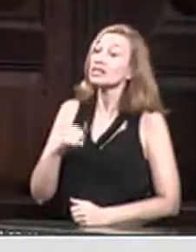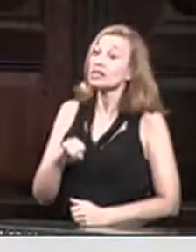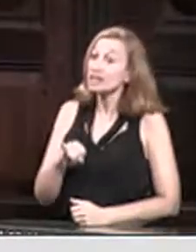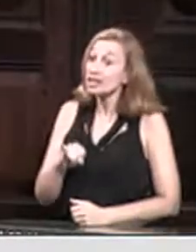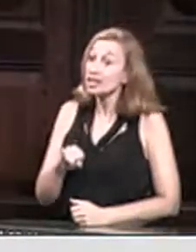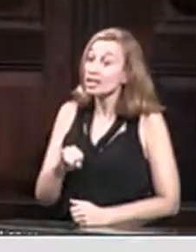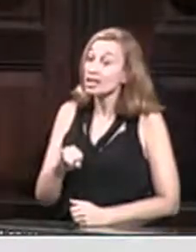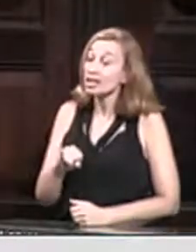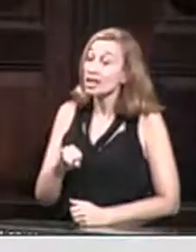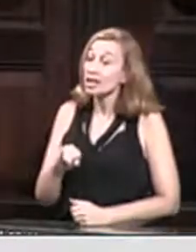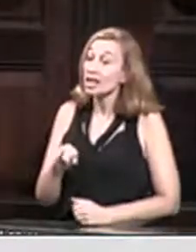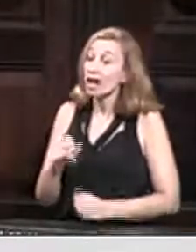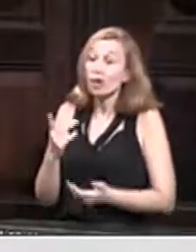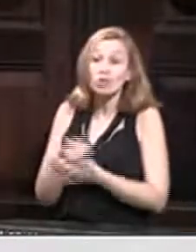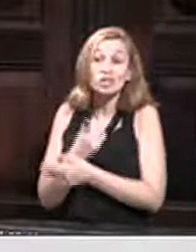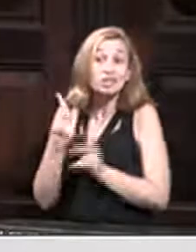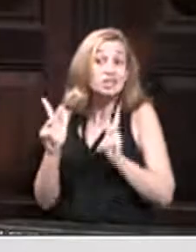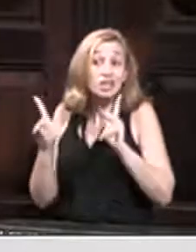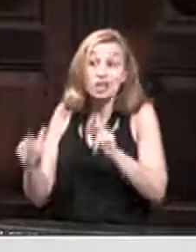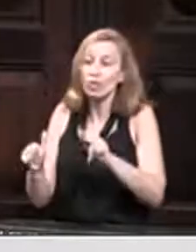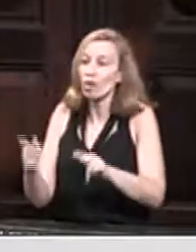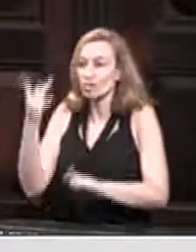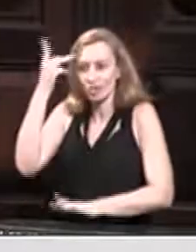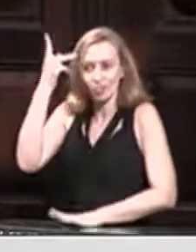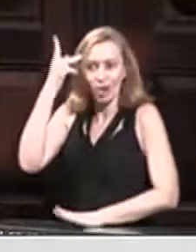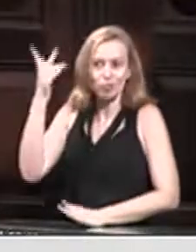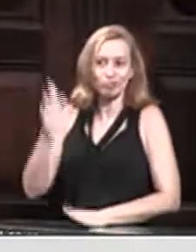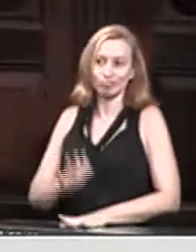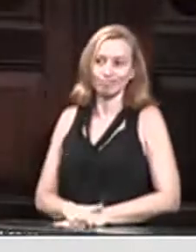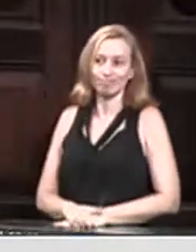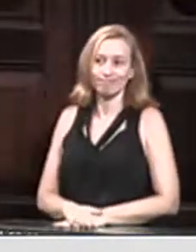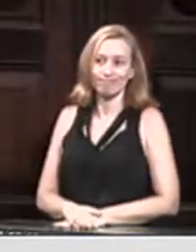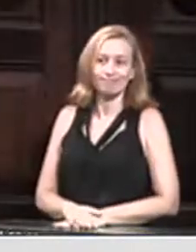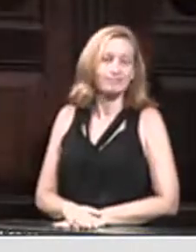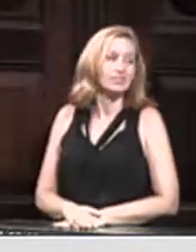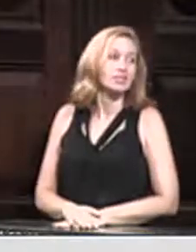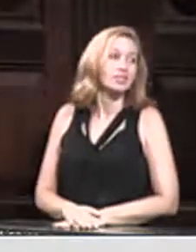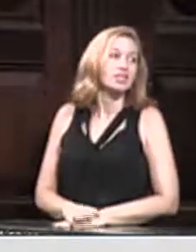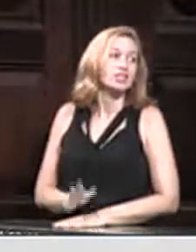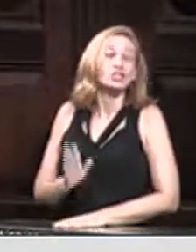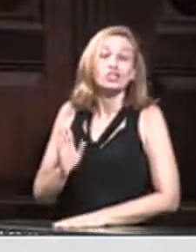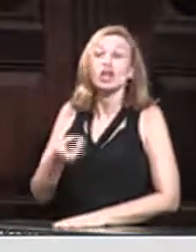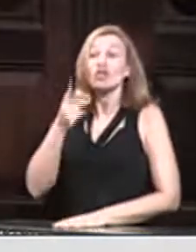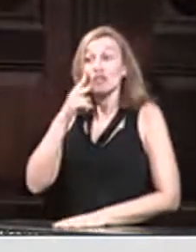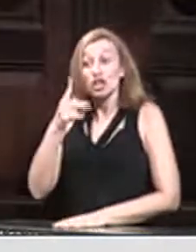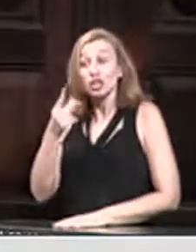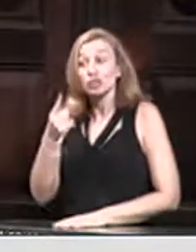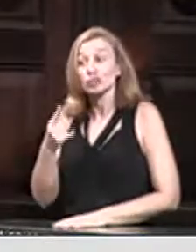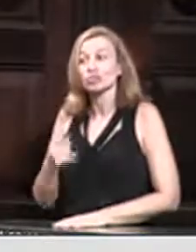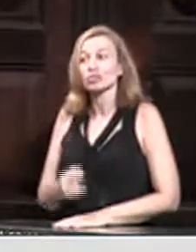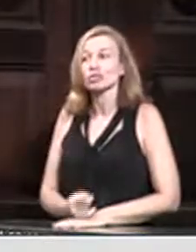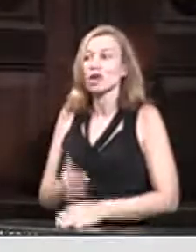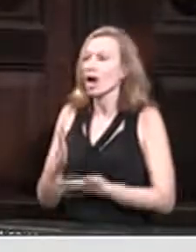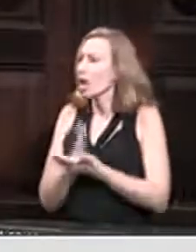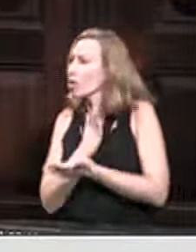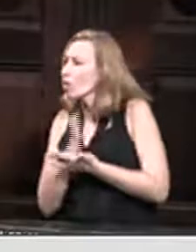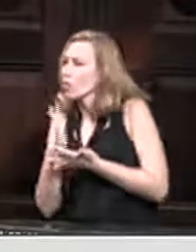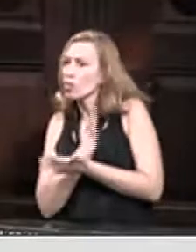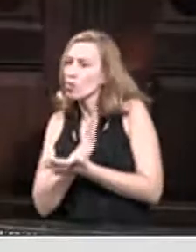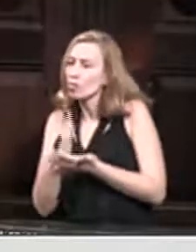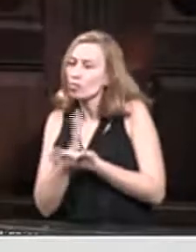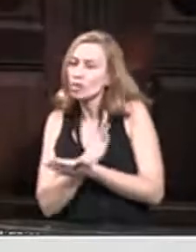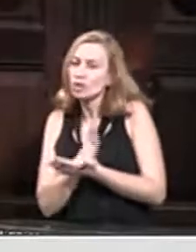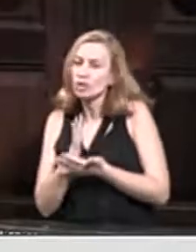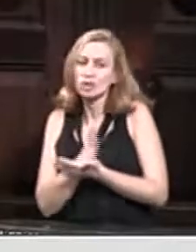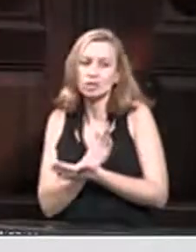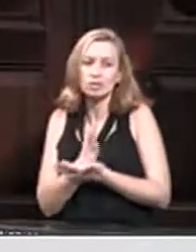se algo semelhante acontecer. Já vejo no ar algumas insinuações.